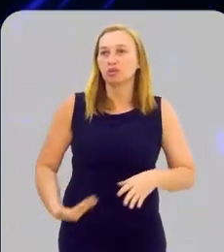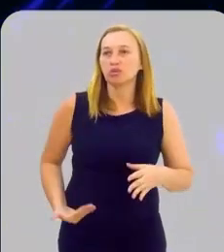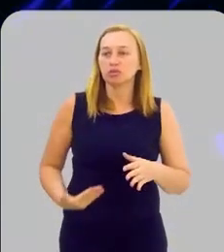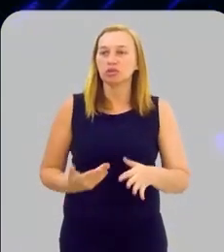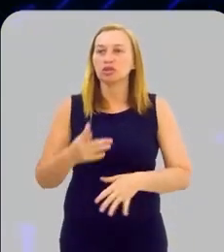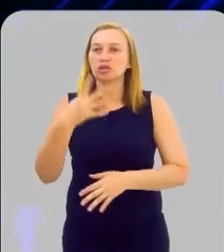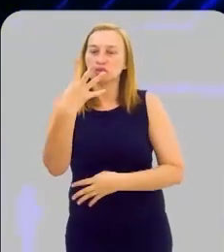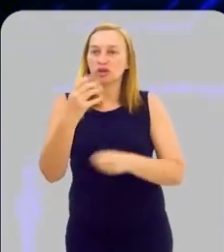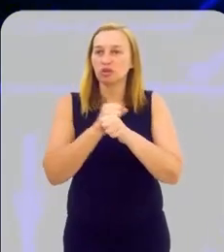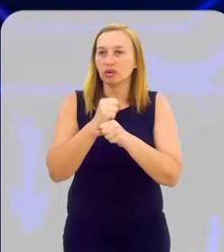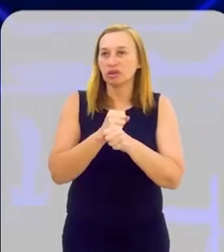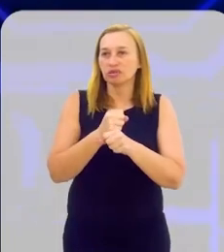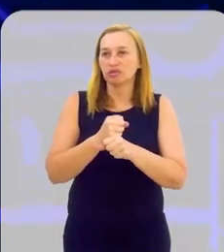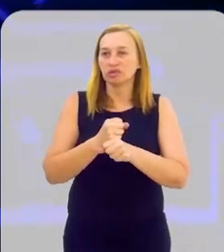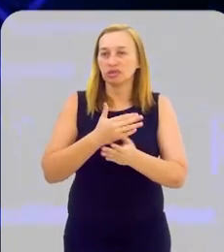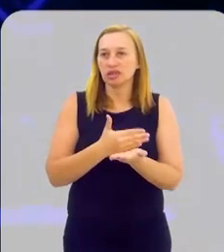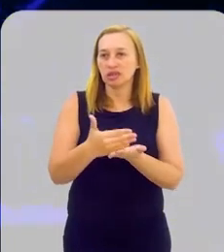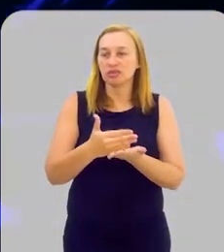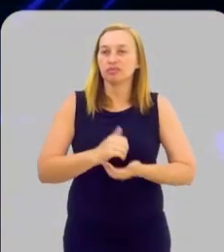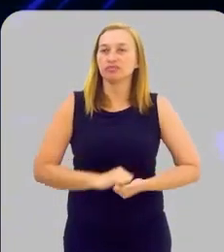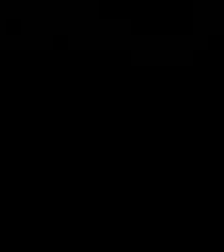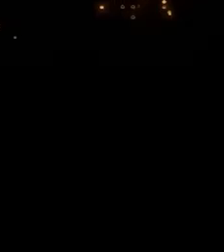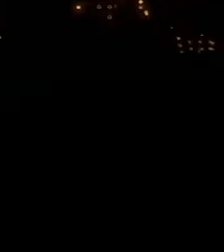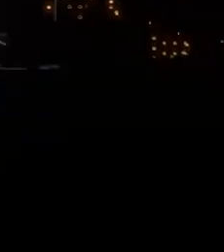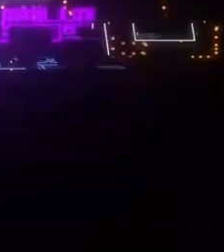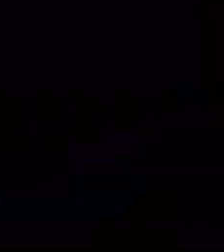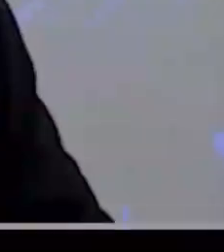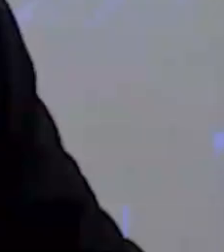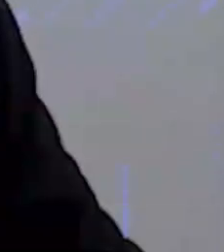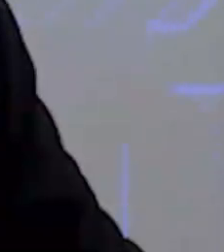agenda prioritária nos próximos 4 anos.